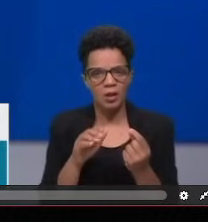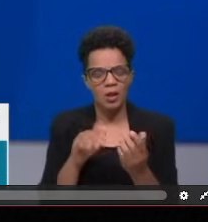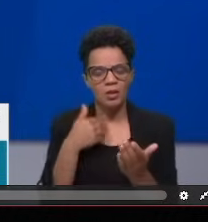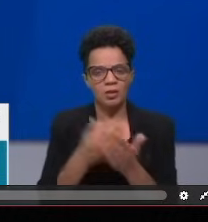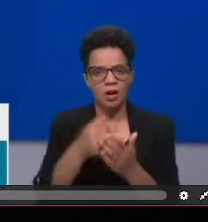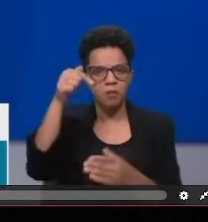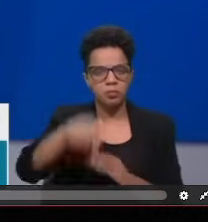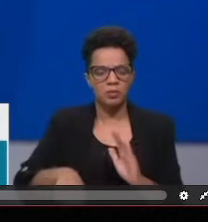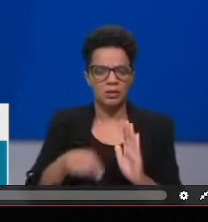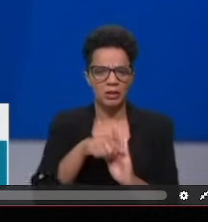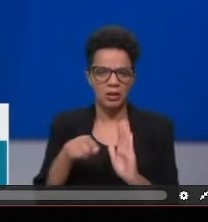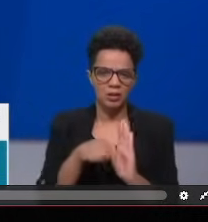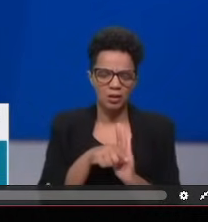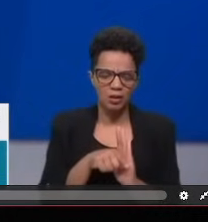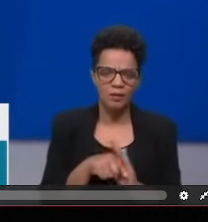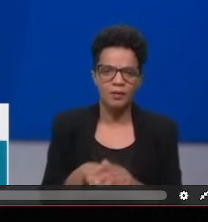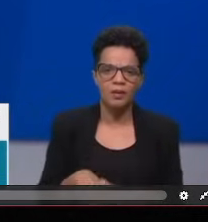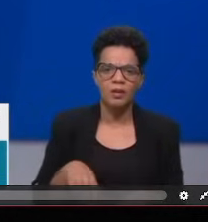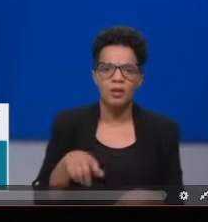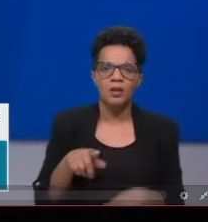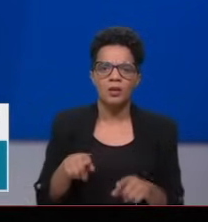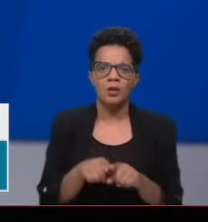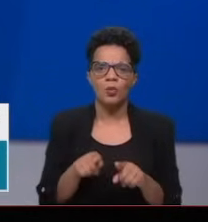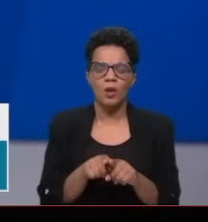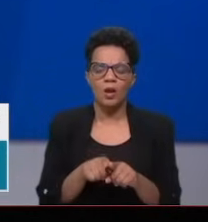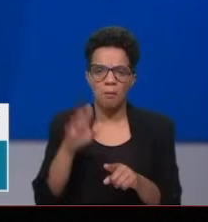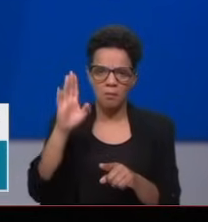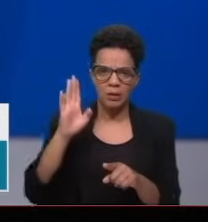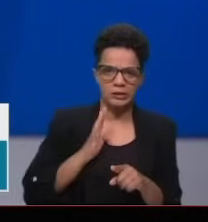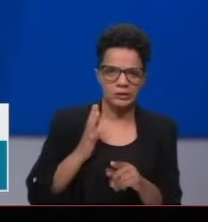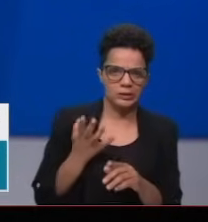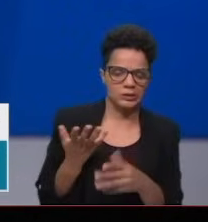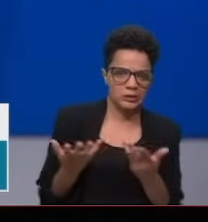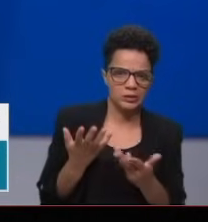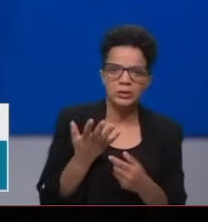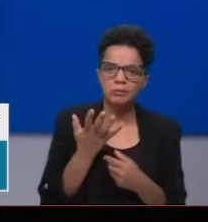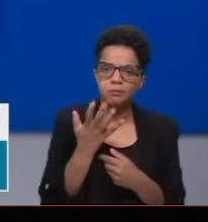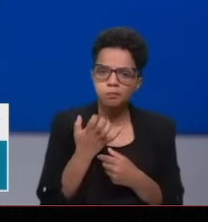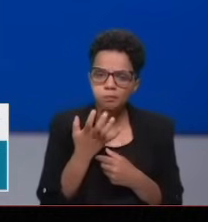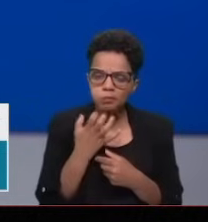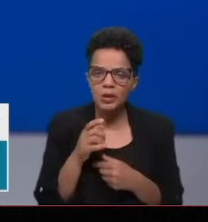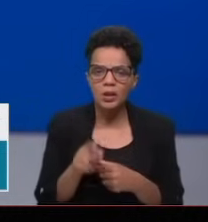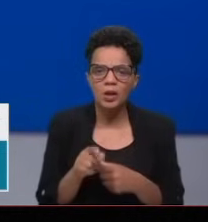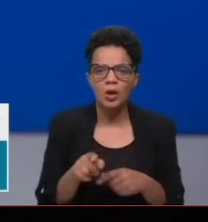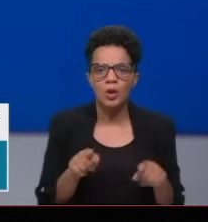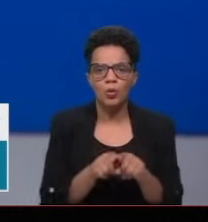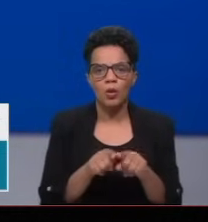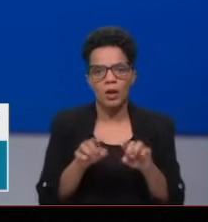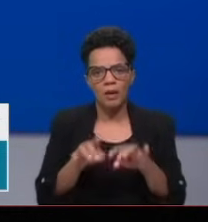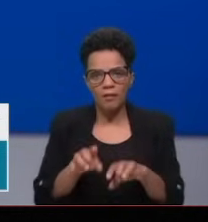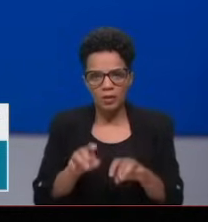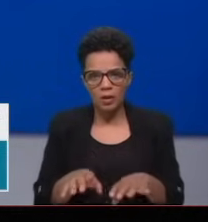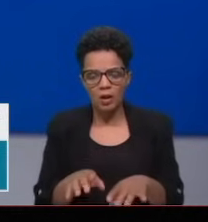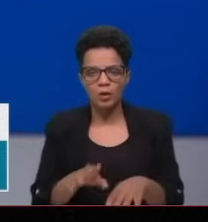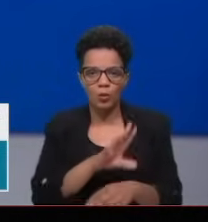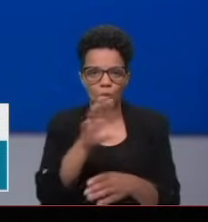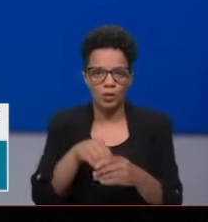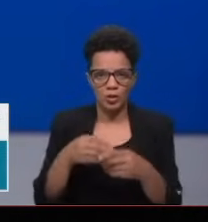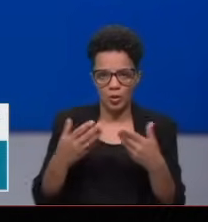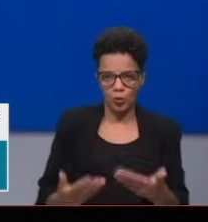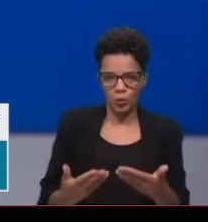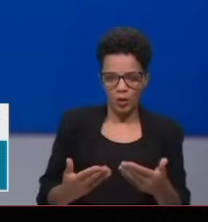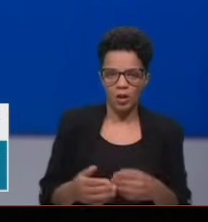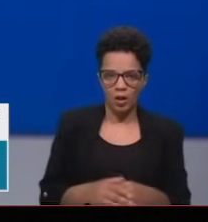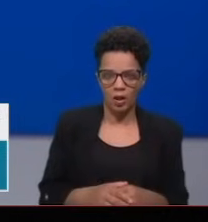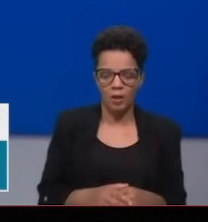negativo é que se teme o militarismo há aqui receios para temer o militarismo ou não há como evitar no atual contexto com com a